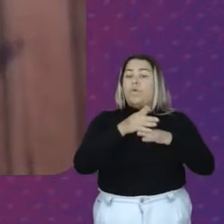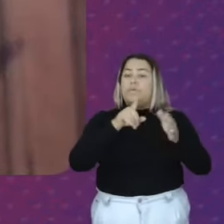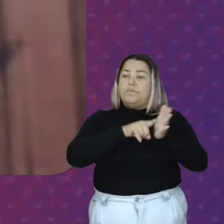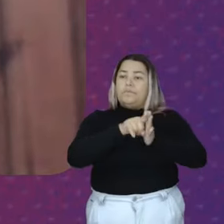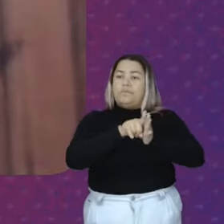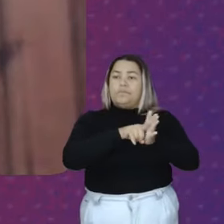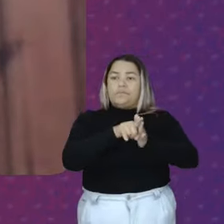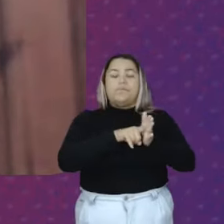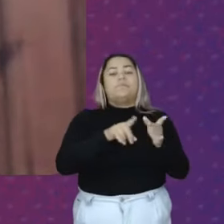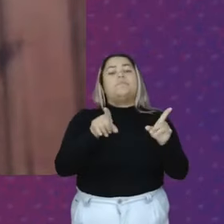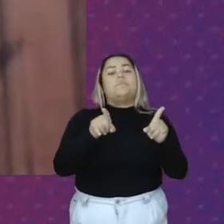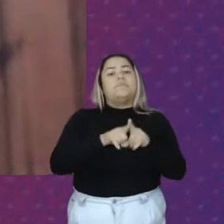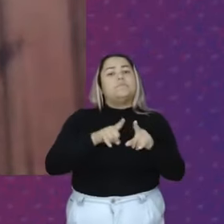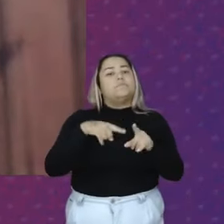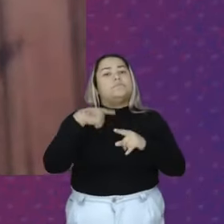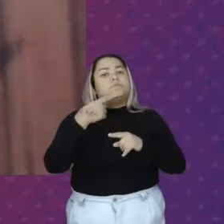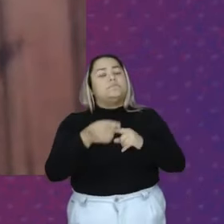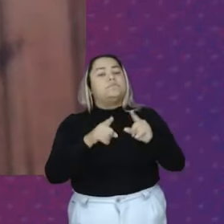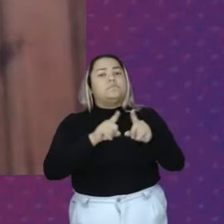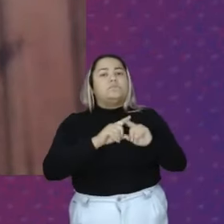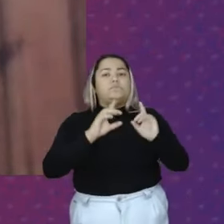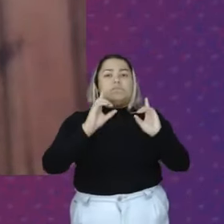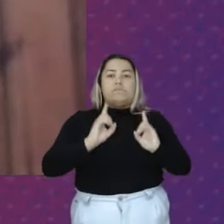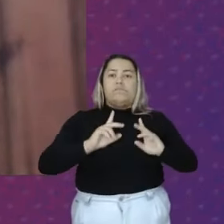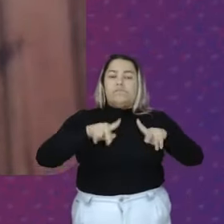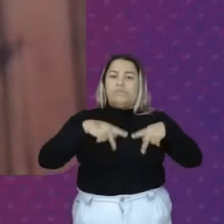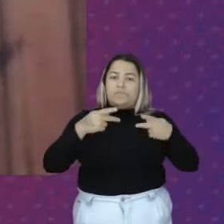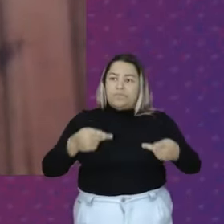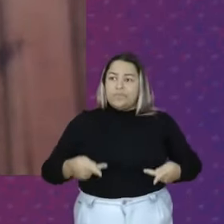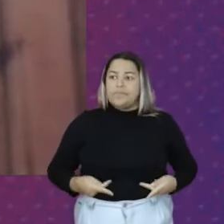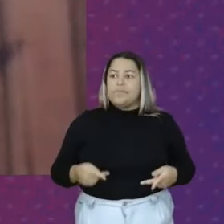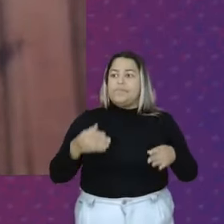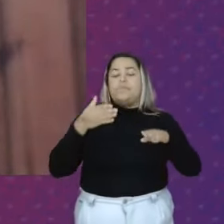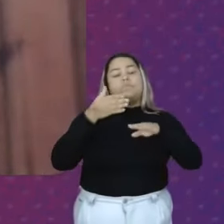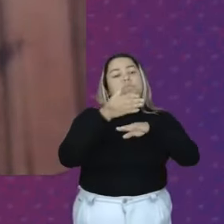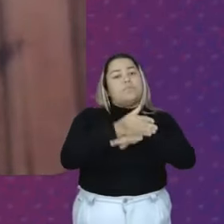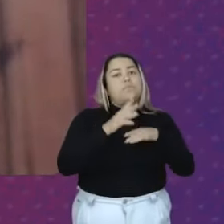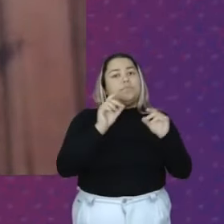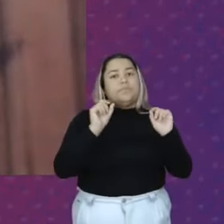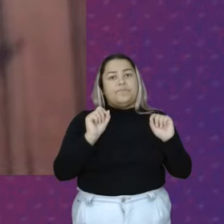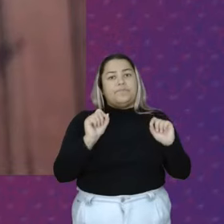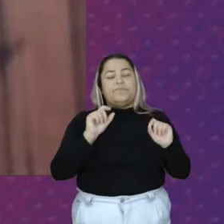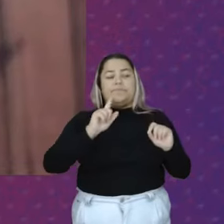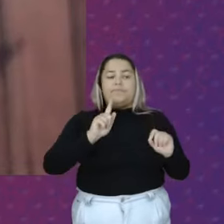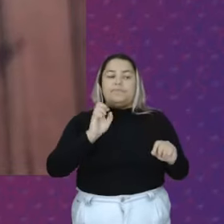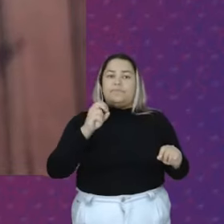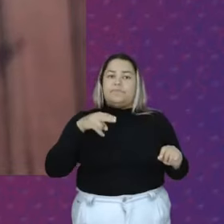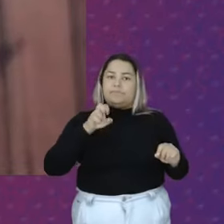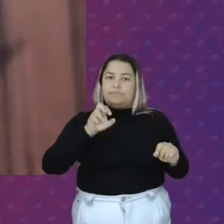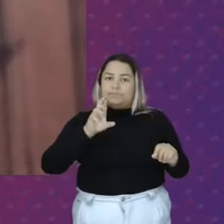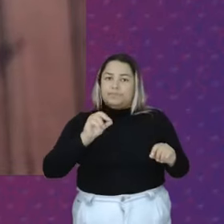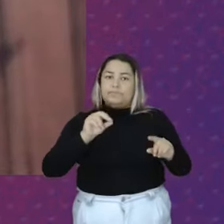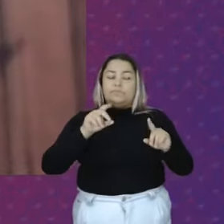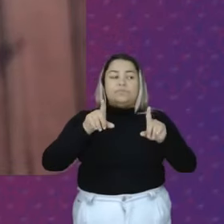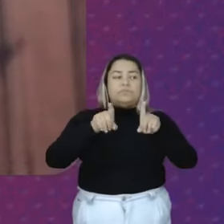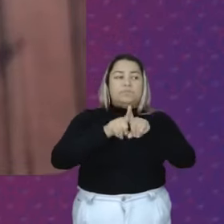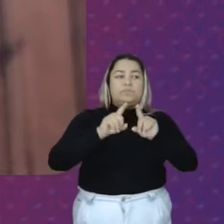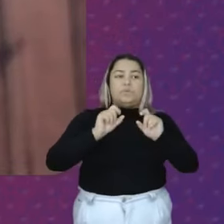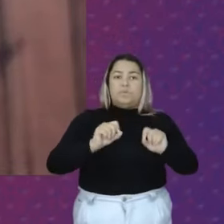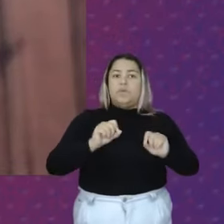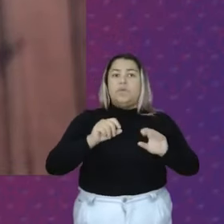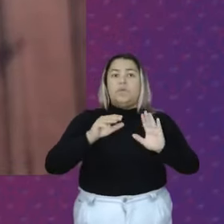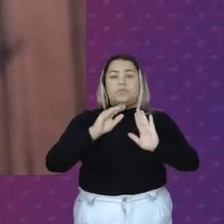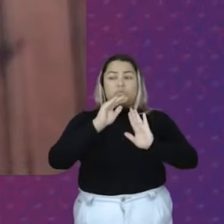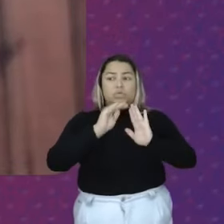recentemente teve consulta do ministério de direitos humanos teve diálogos transversais híbridos gênero raça e sexualidade estão entre eles medidas de